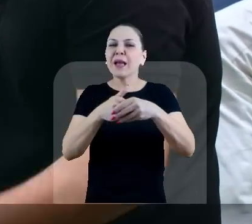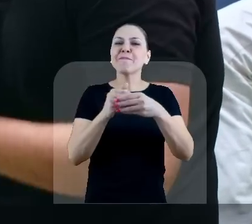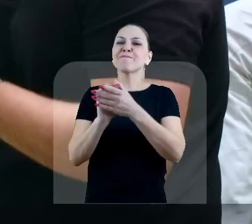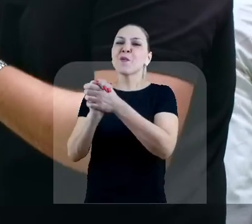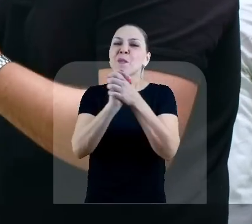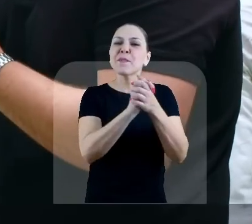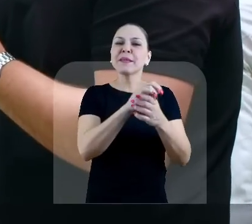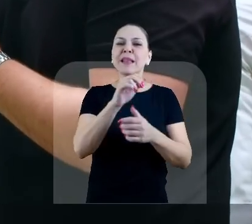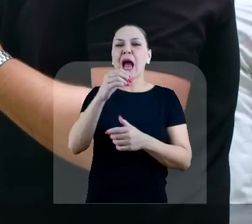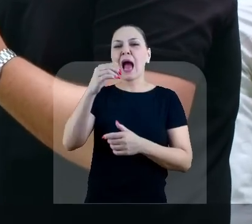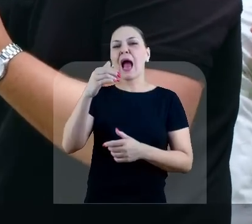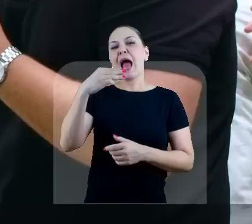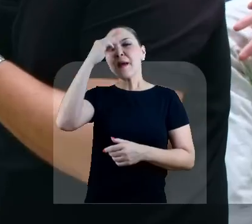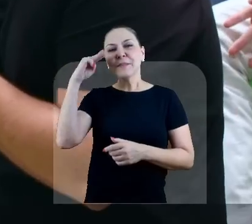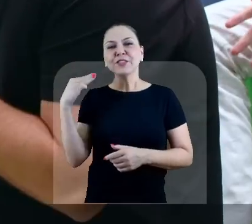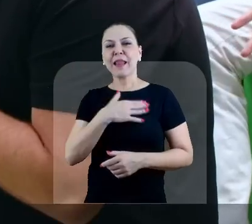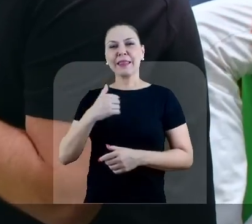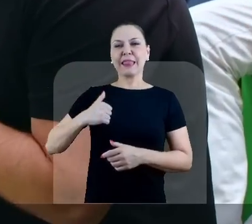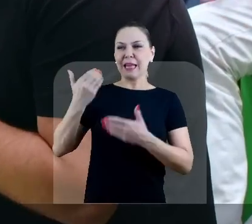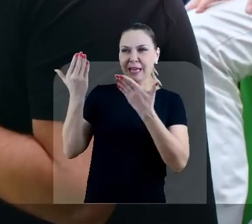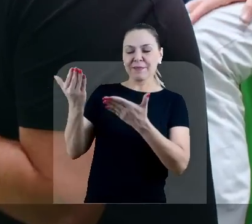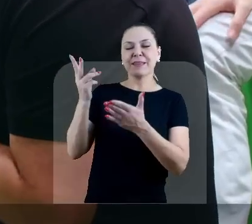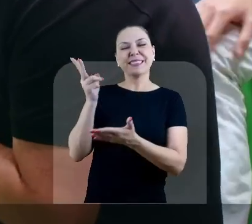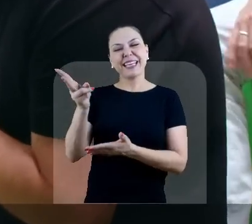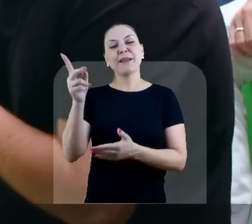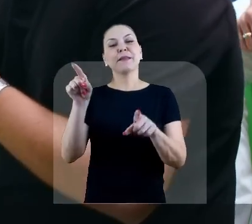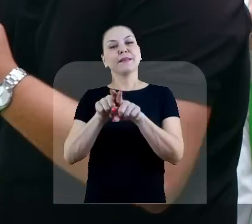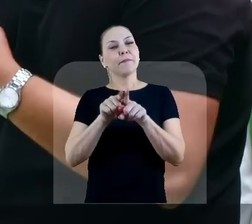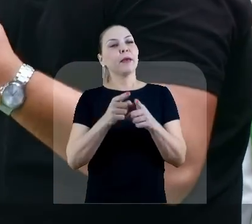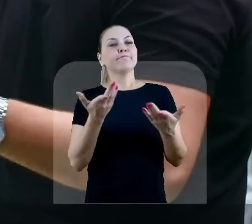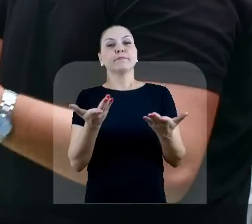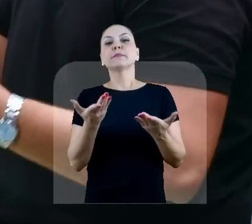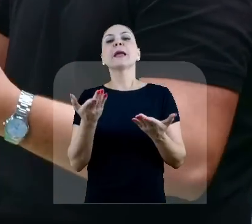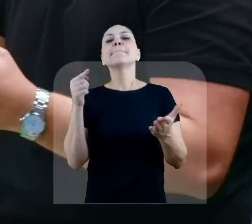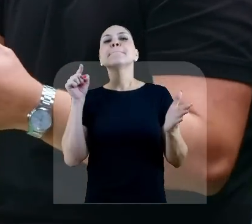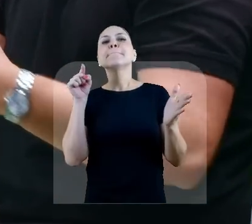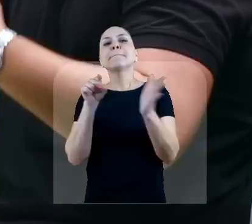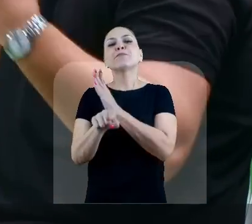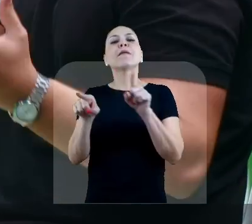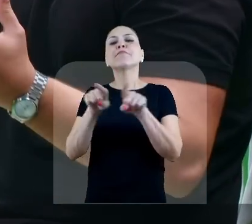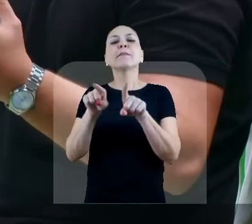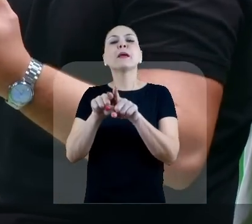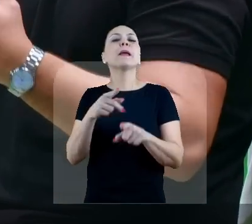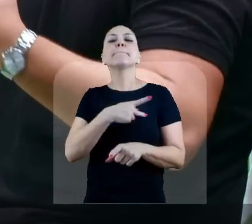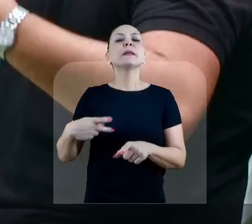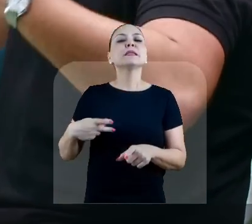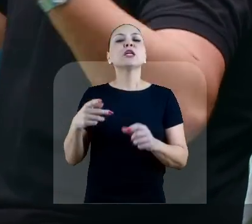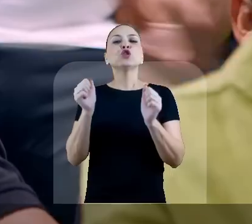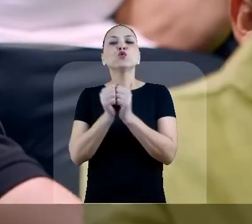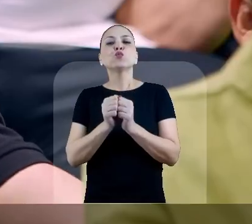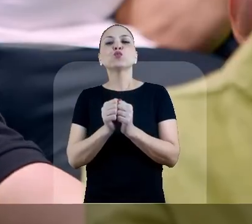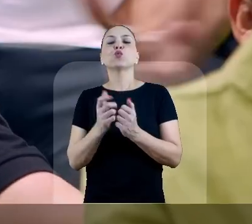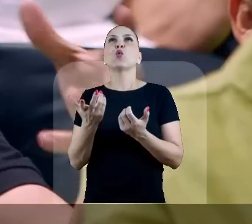sempre primeira-dama, Michele. Eu queria fazer uma pergunta para o presidente Waldemar. Presidente, qual que é o sentimento, além de comandar o maior,